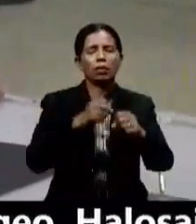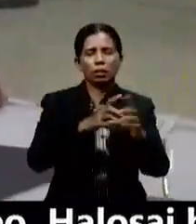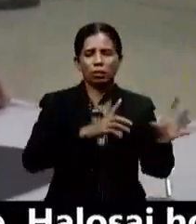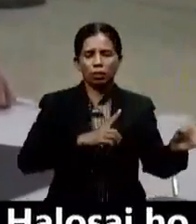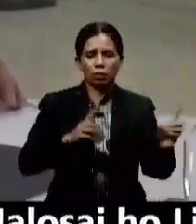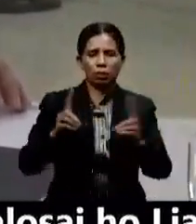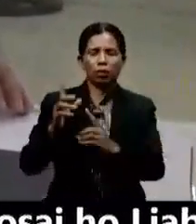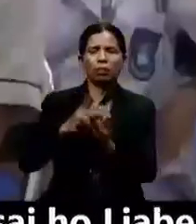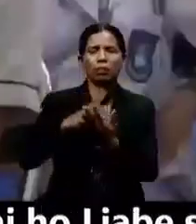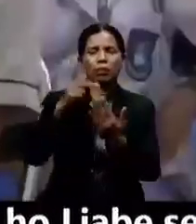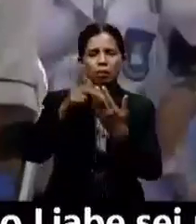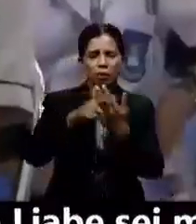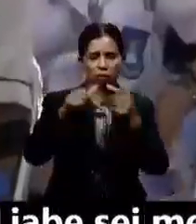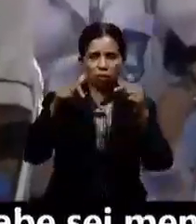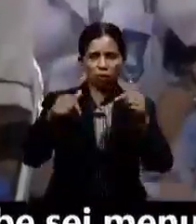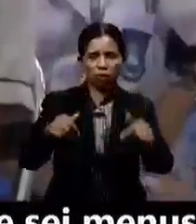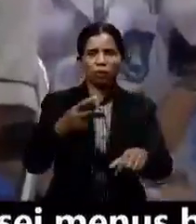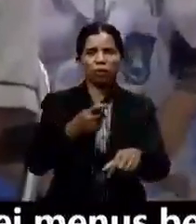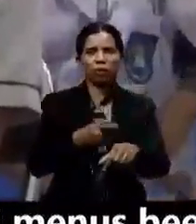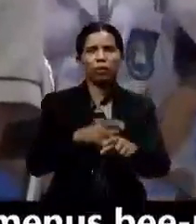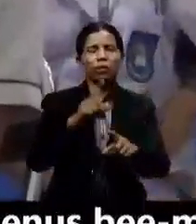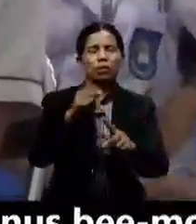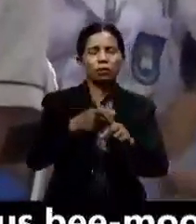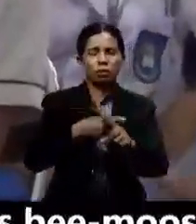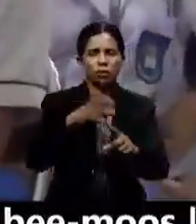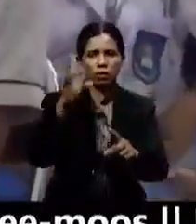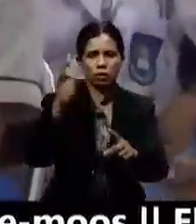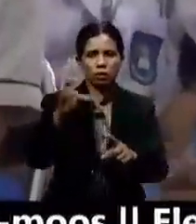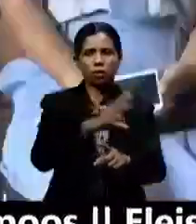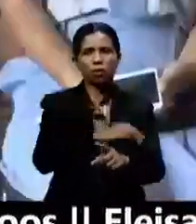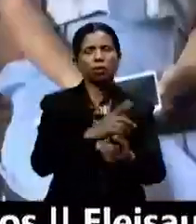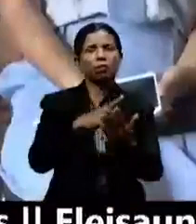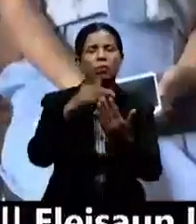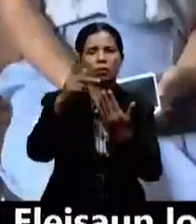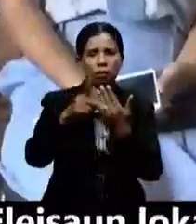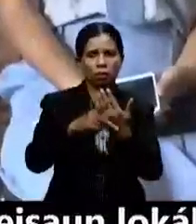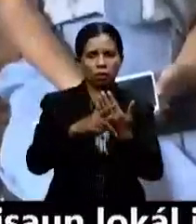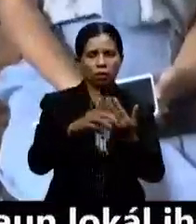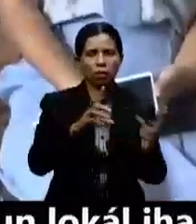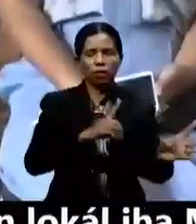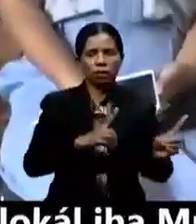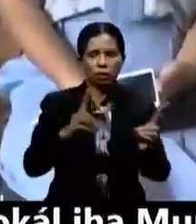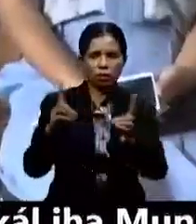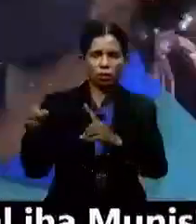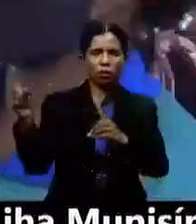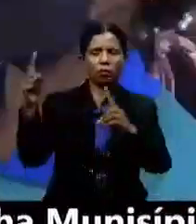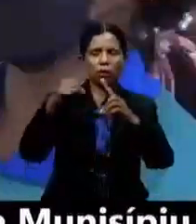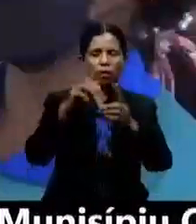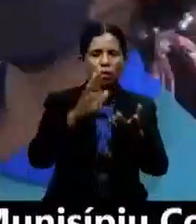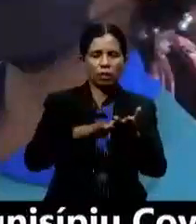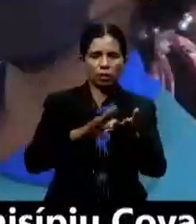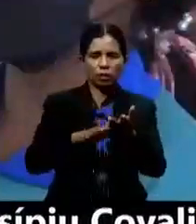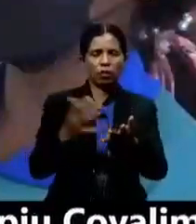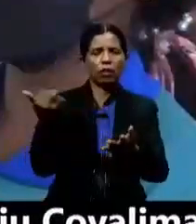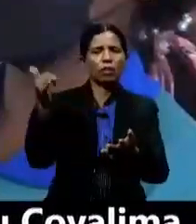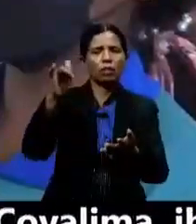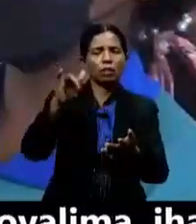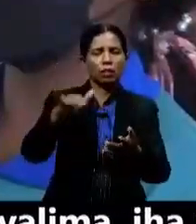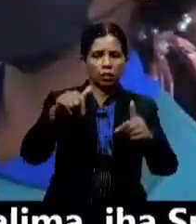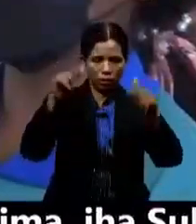implementa programa ida ne ho duração fulang hitu no mos programa refere se implementa ba iha escola secundaria Sira